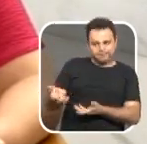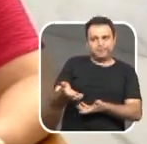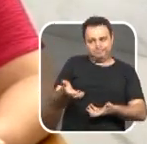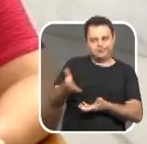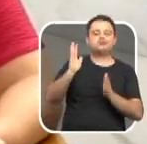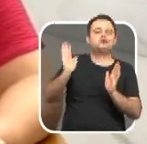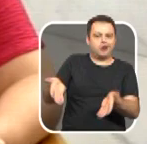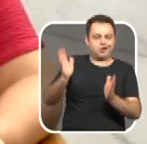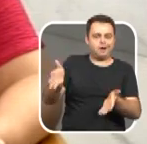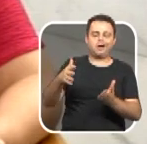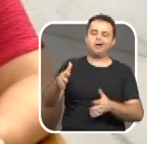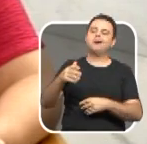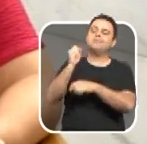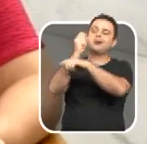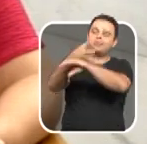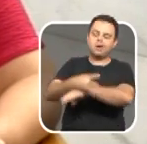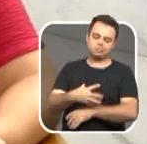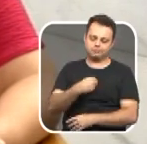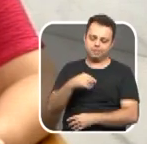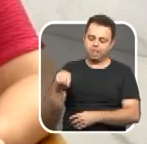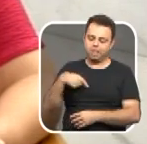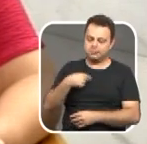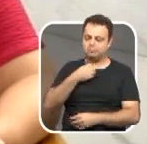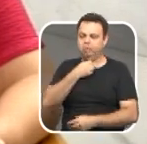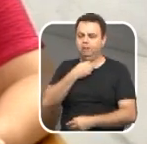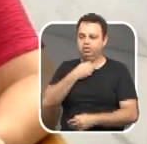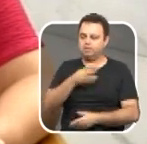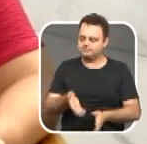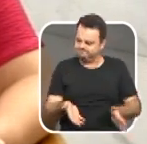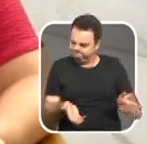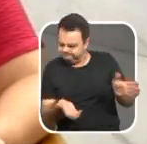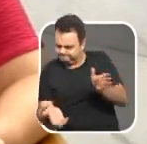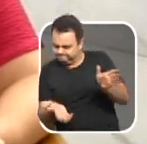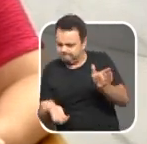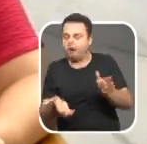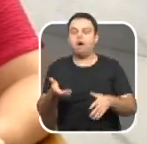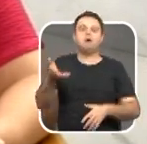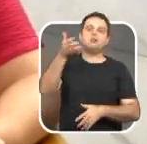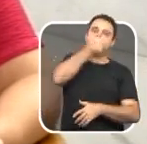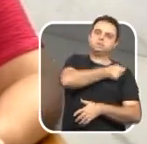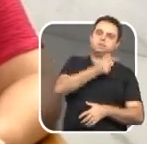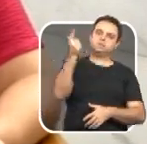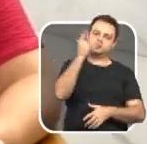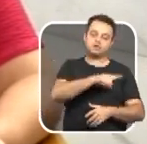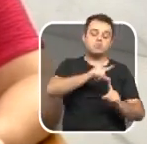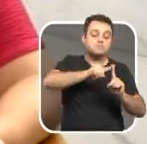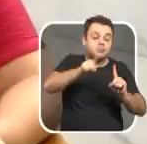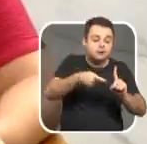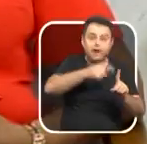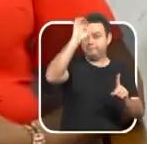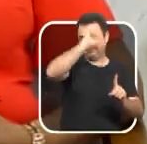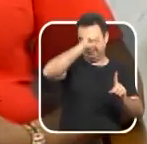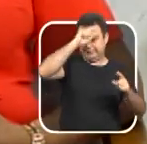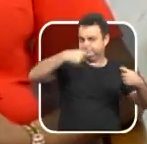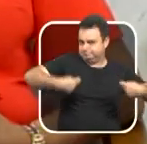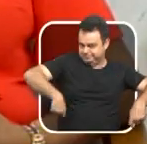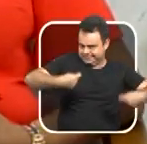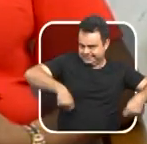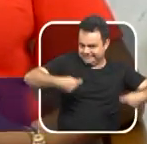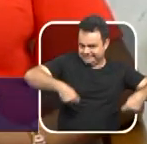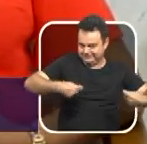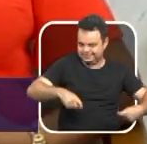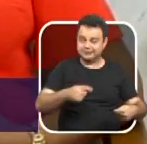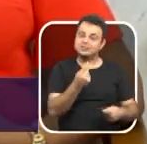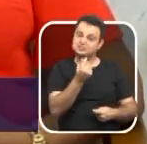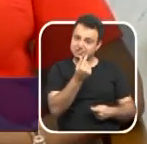uma gestante aprender. E você, inclusive, uma emenda impositiva vai dar os bebezinhos para que elas possam treinar, né? Sabe, a gente